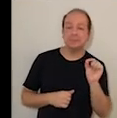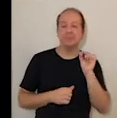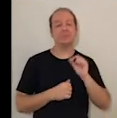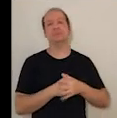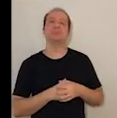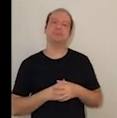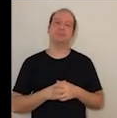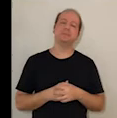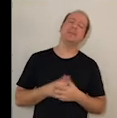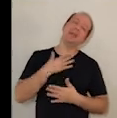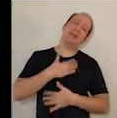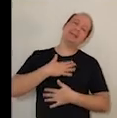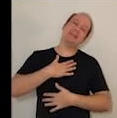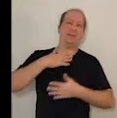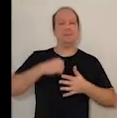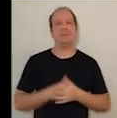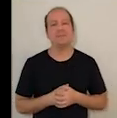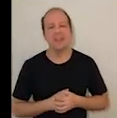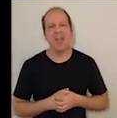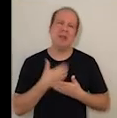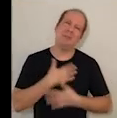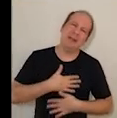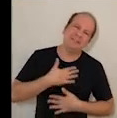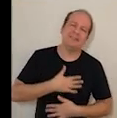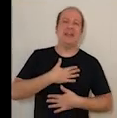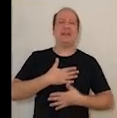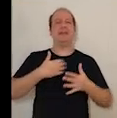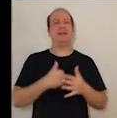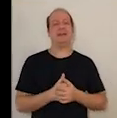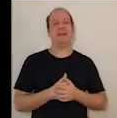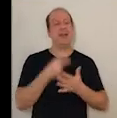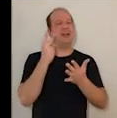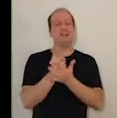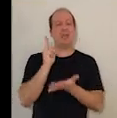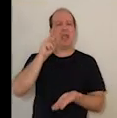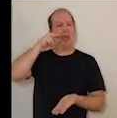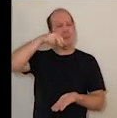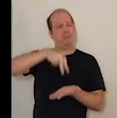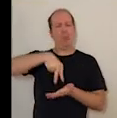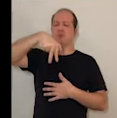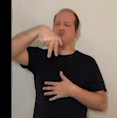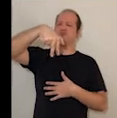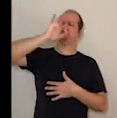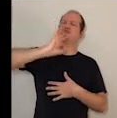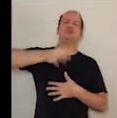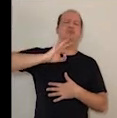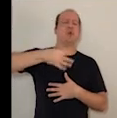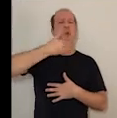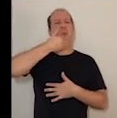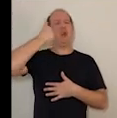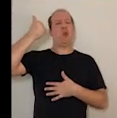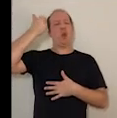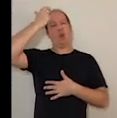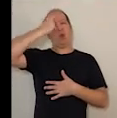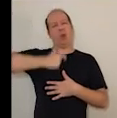Que prazer. Que prazer ficar em pé sobre duas pernas sólidas, ser homem de bem com a bênção do